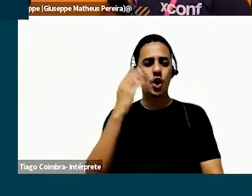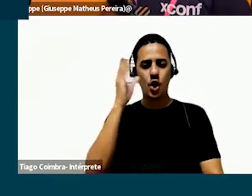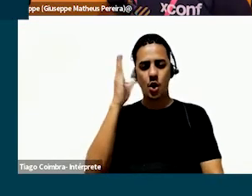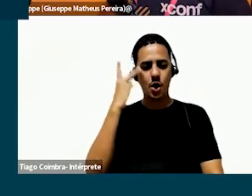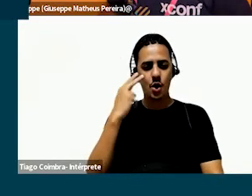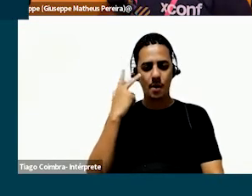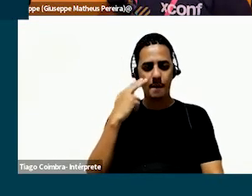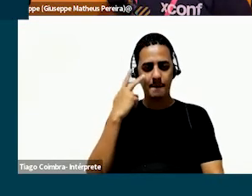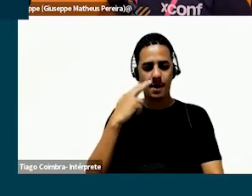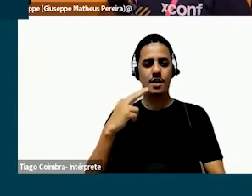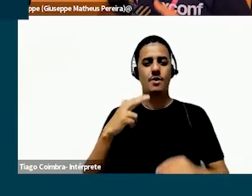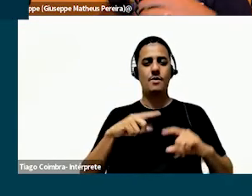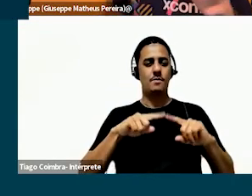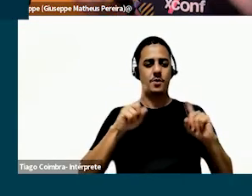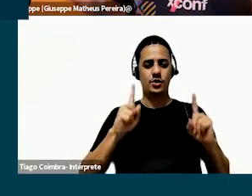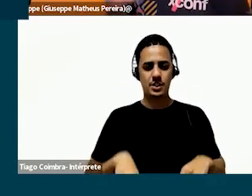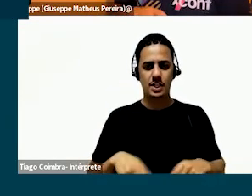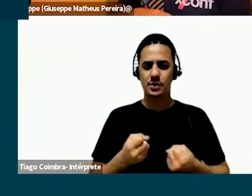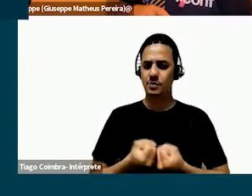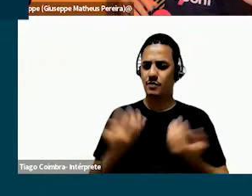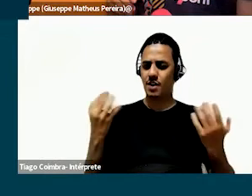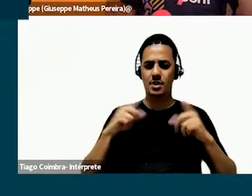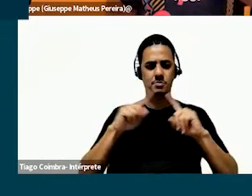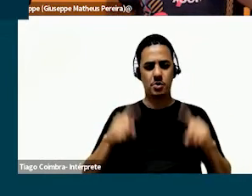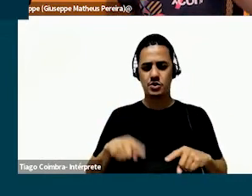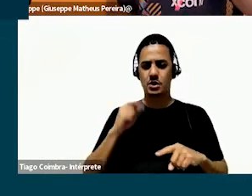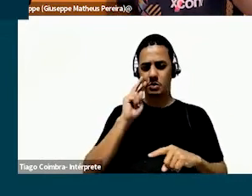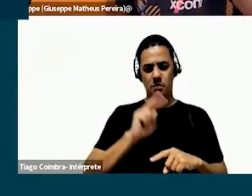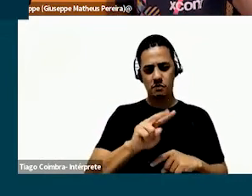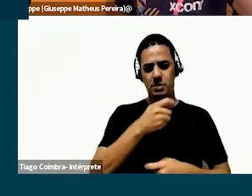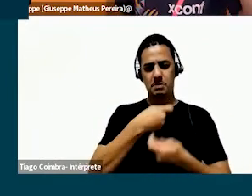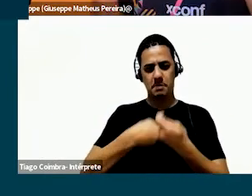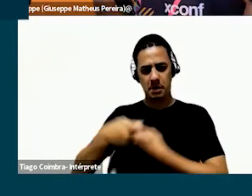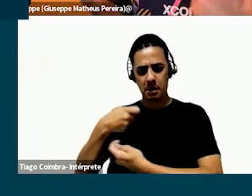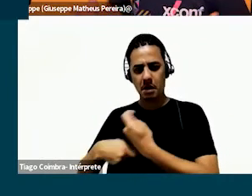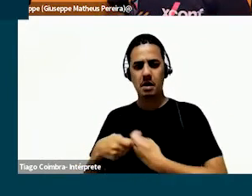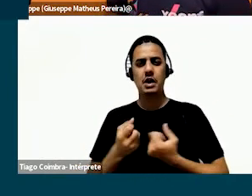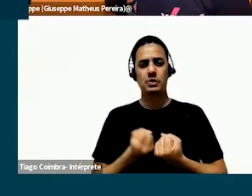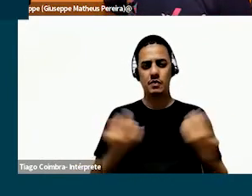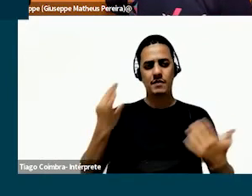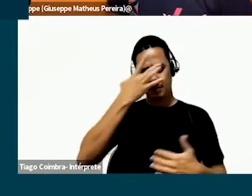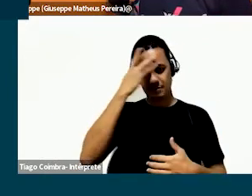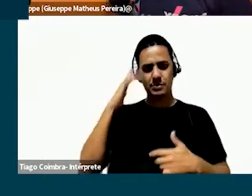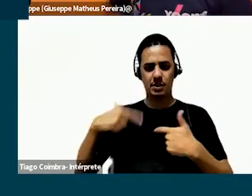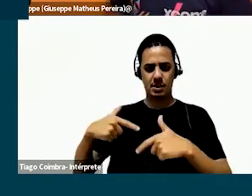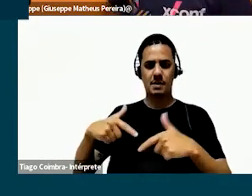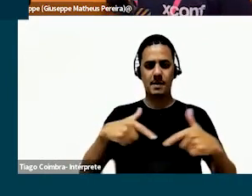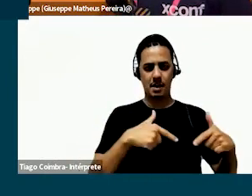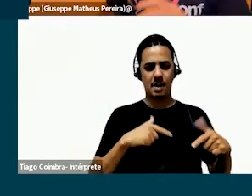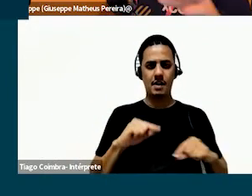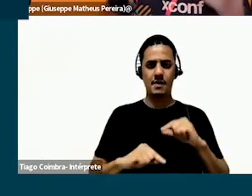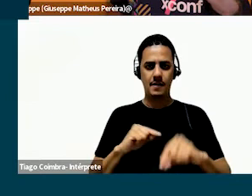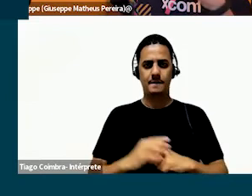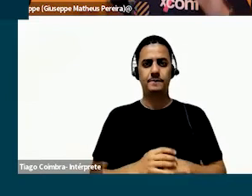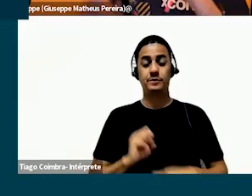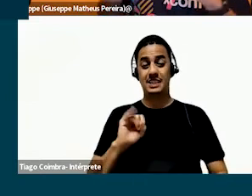nos projetos, e assim, muitos projetos que eu vi no mercado, e muita gente, né, atua nesse estilo,